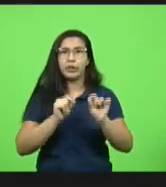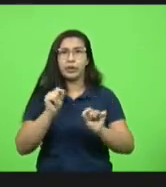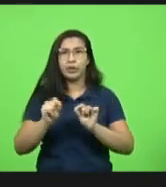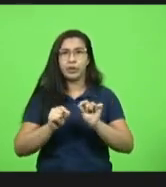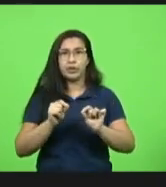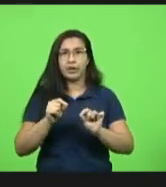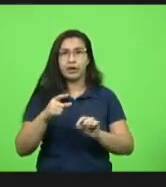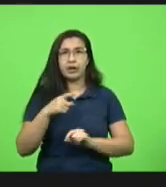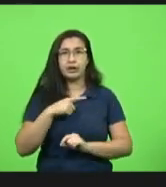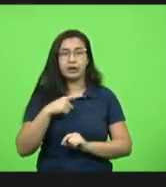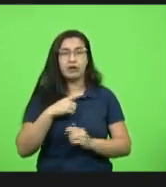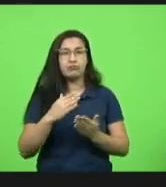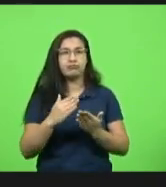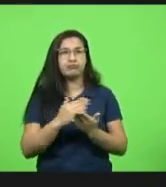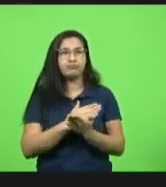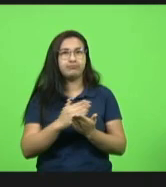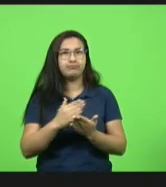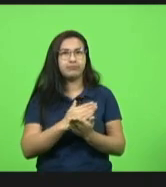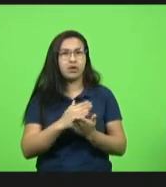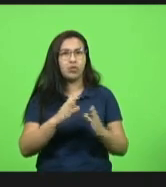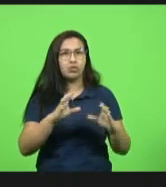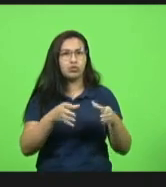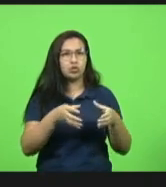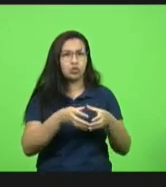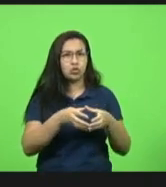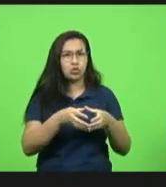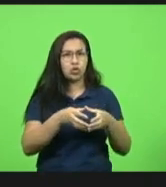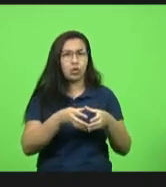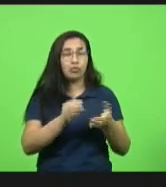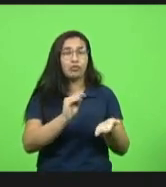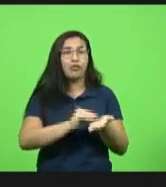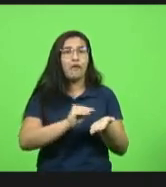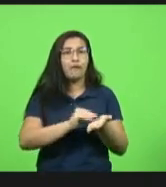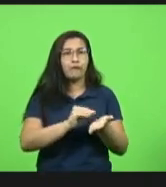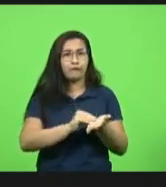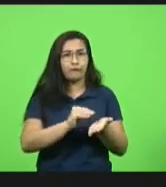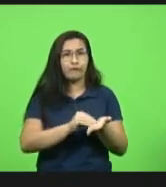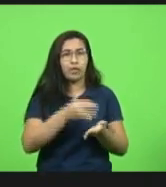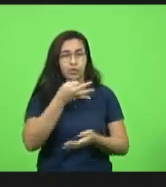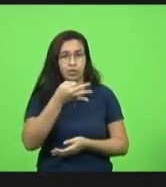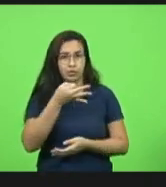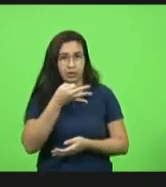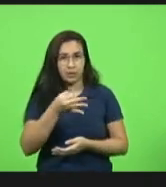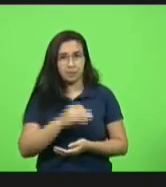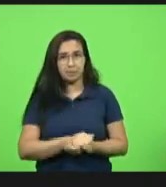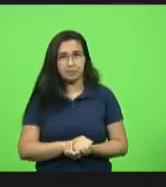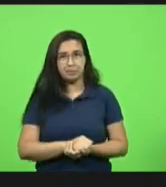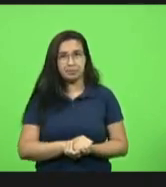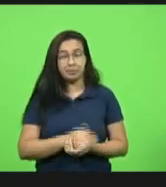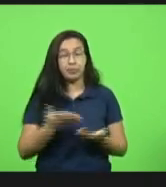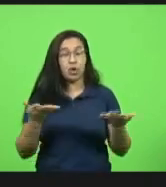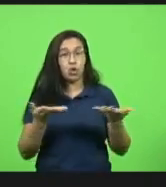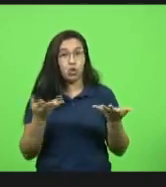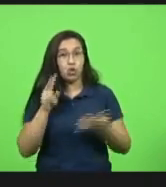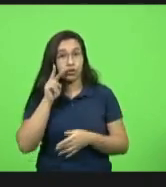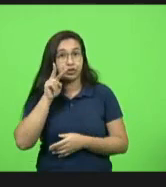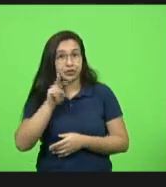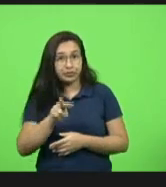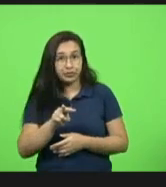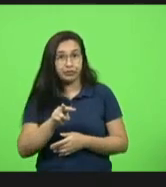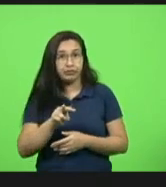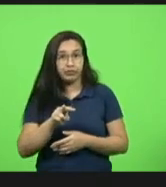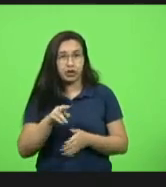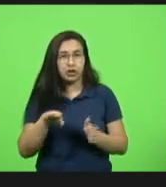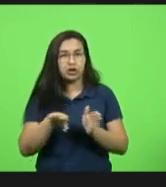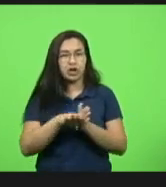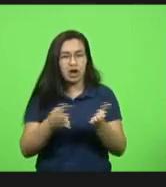havia algumas diligências pendentes. E depois que eu vi, e hoje depois também eu cheguei agora há pouco,